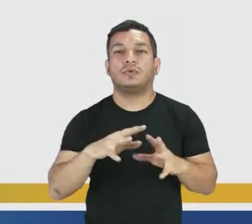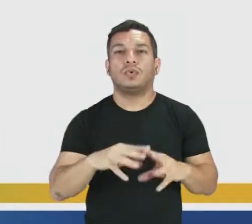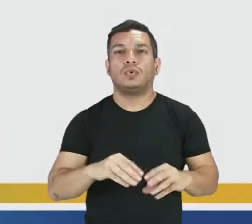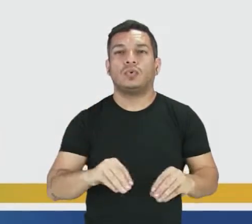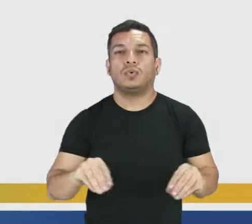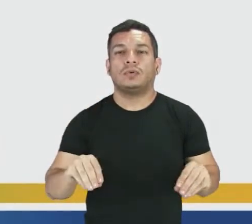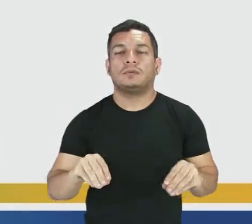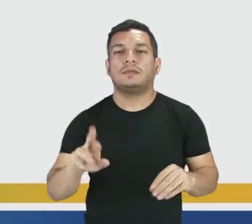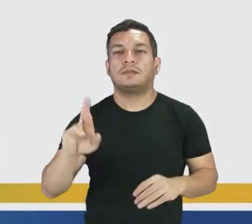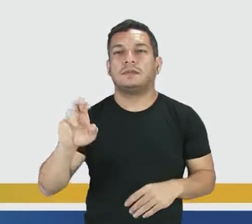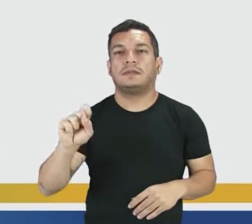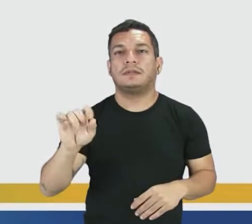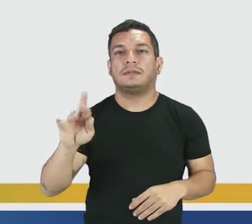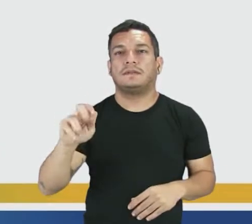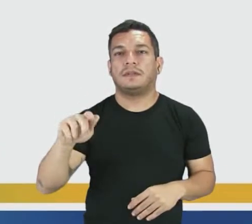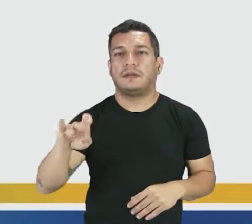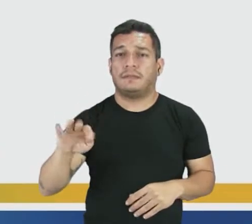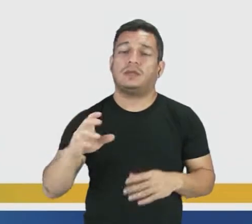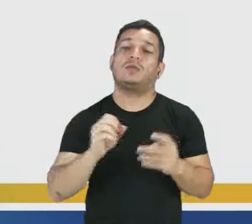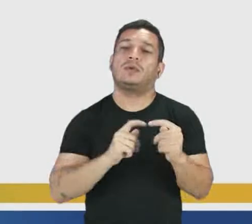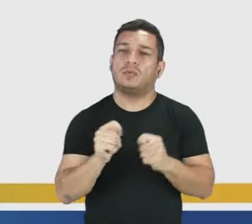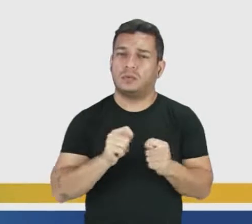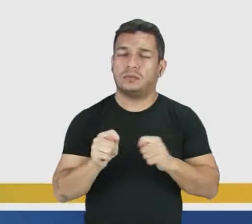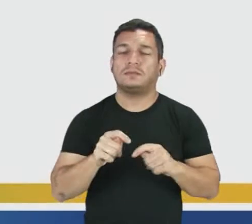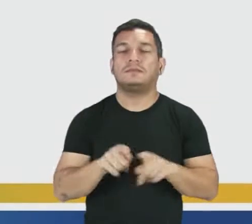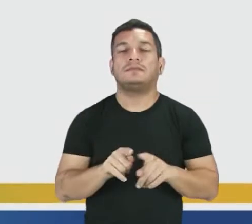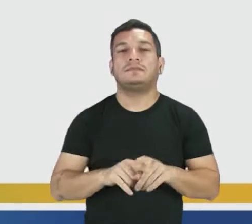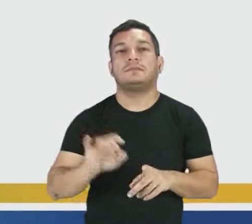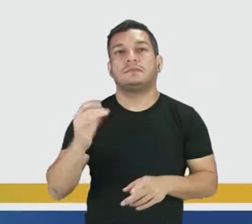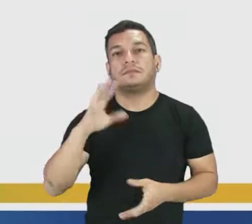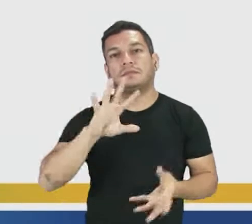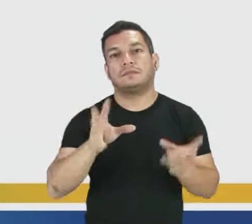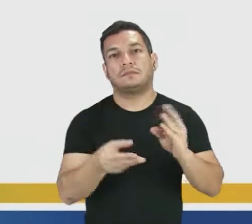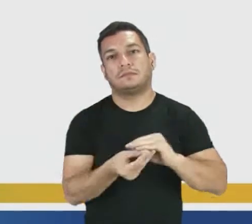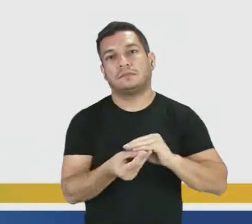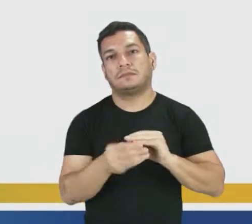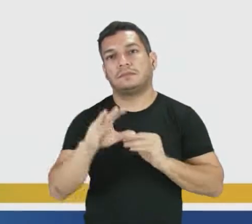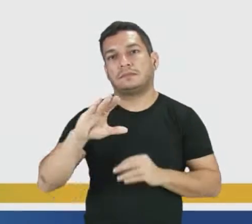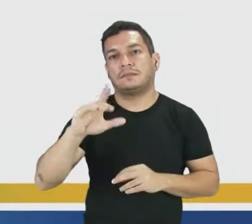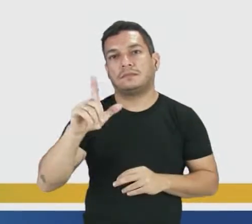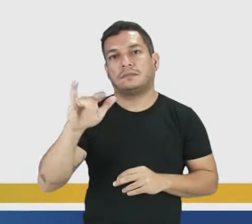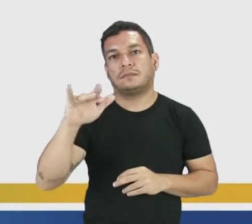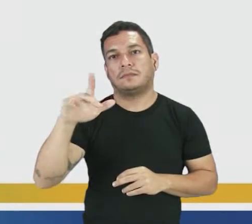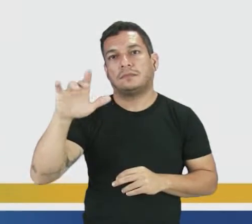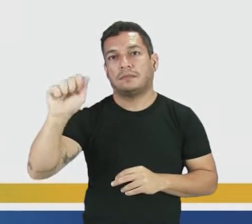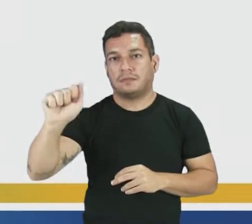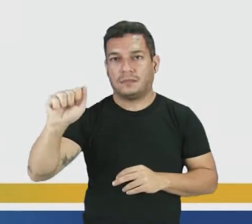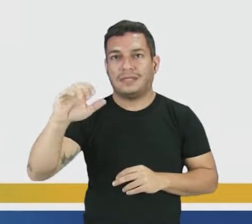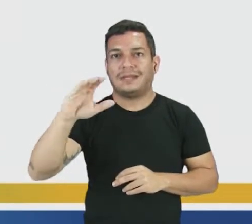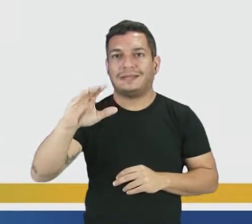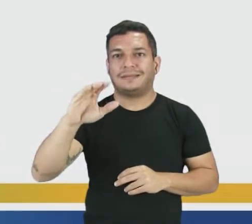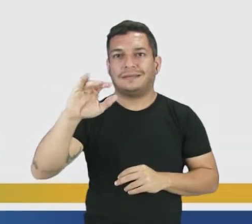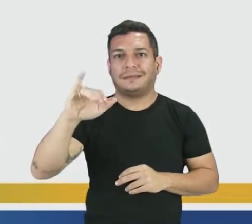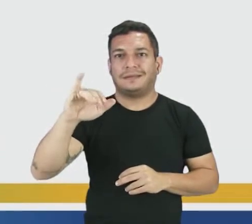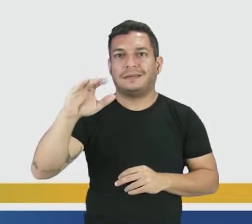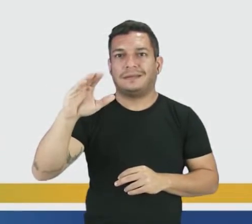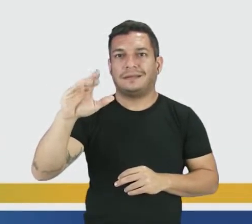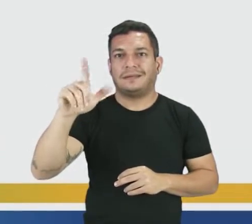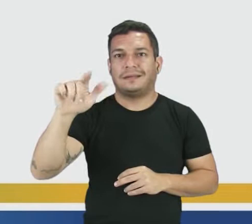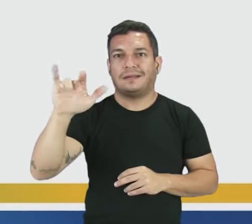resfriamento. É minimamente controlado e ocorre essa transformação cíclica, é sempre em forma de ciclos. Então,